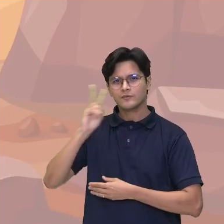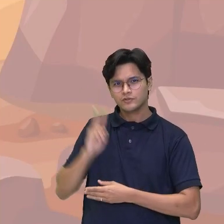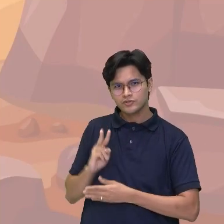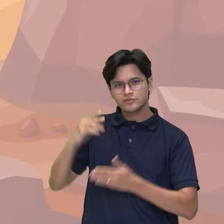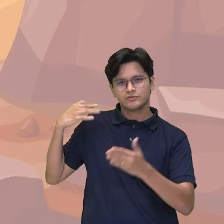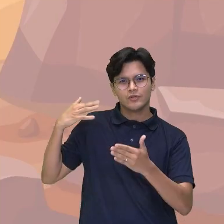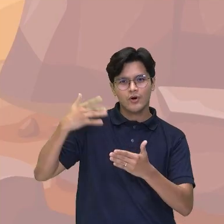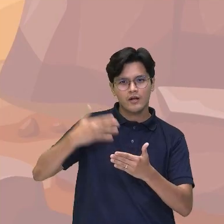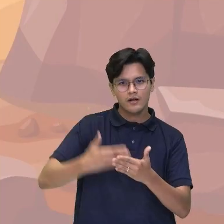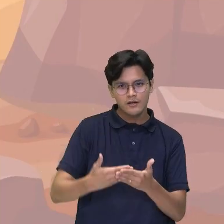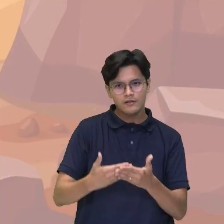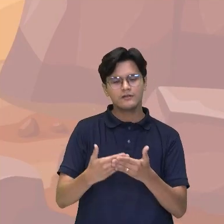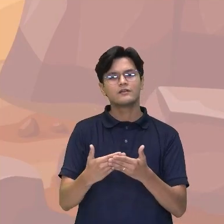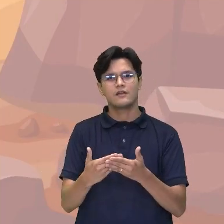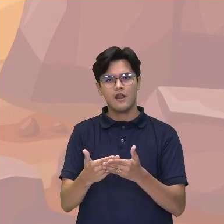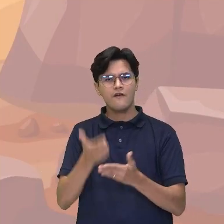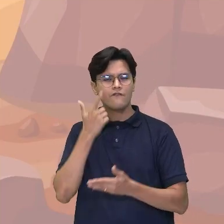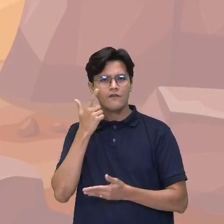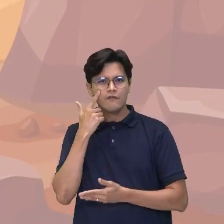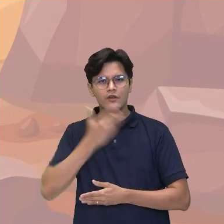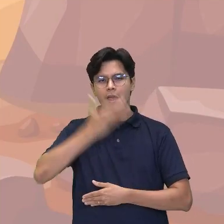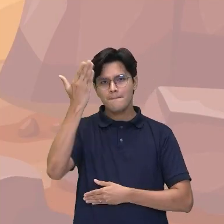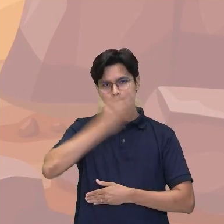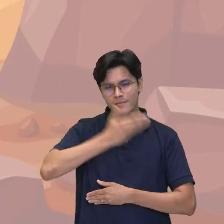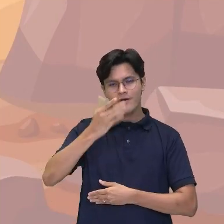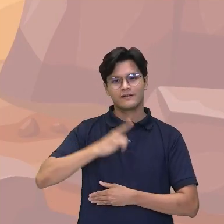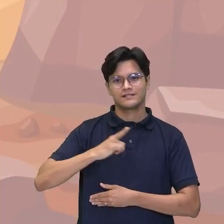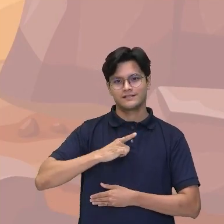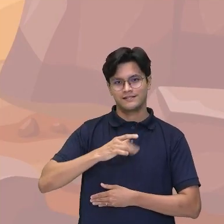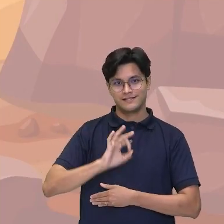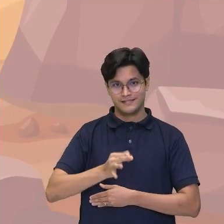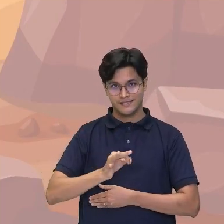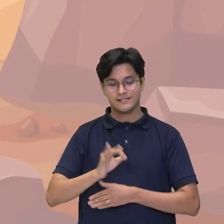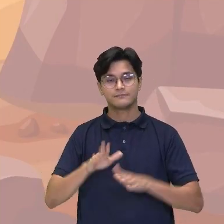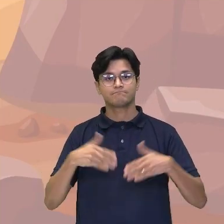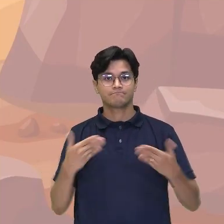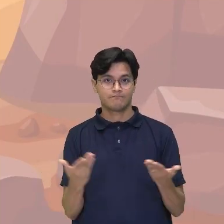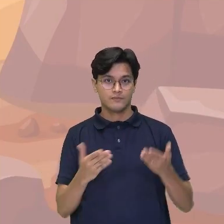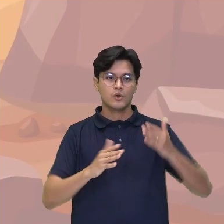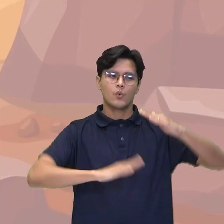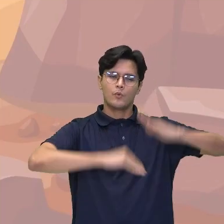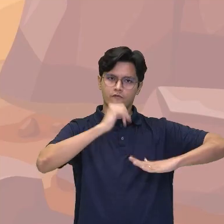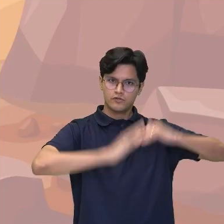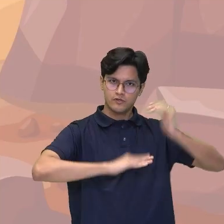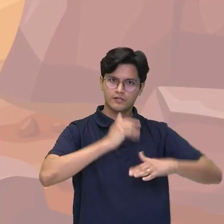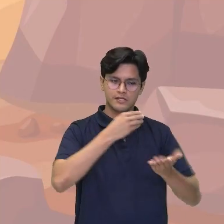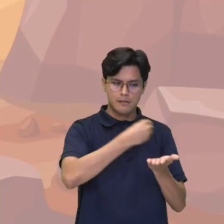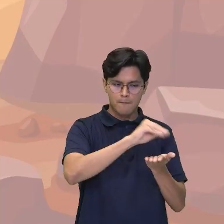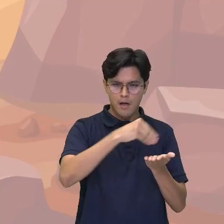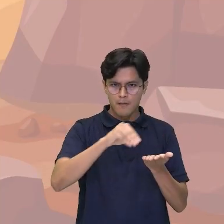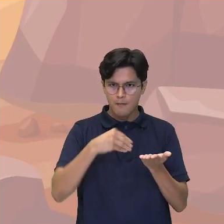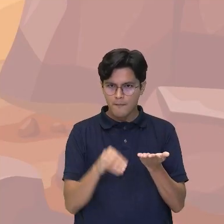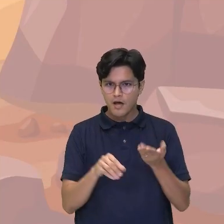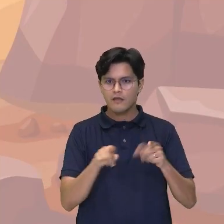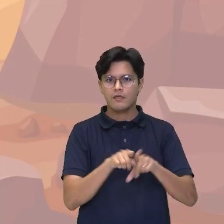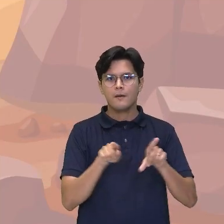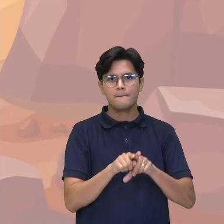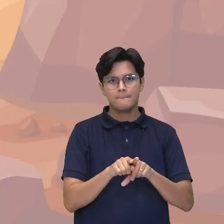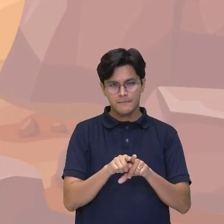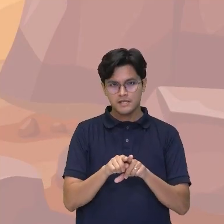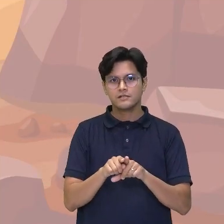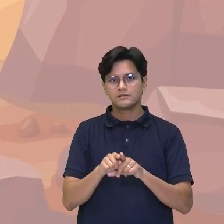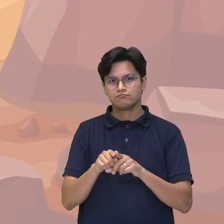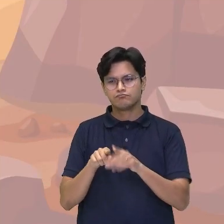pelos vestígios que foram deixados. E os estudiosos, os arqueólogos, historiadores, eles foram